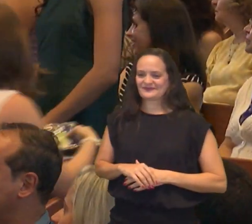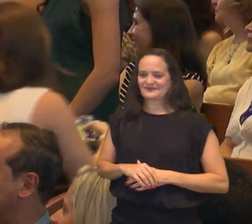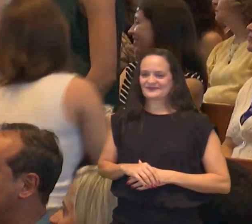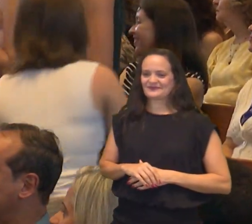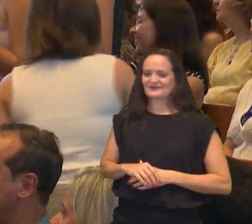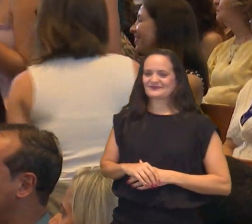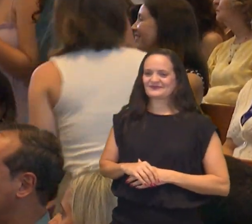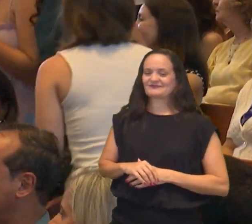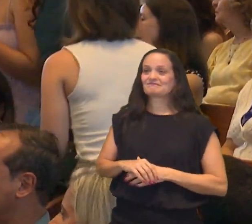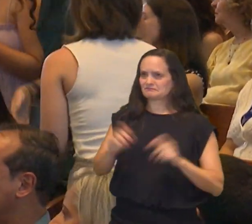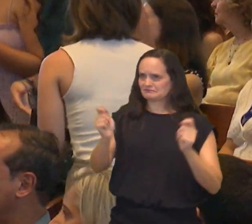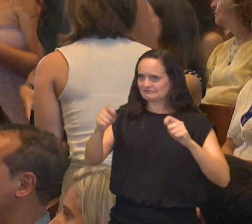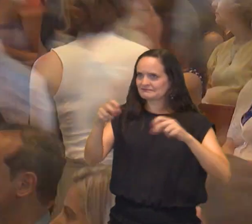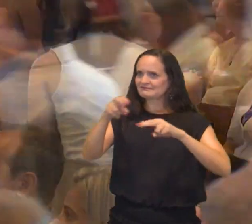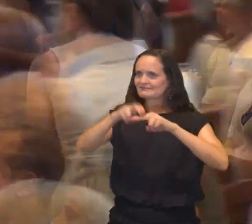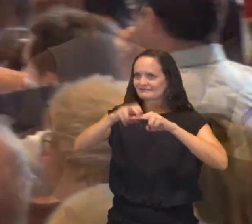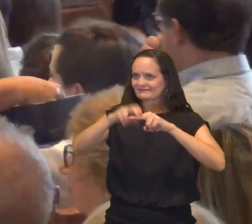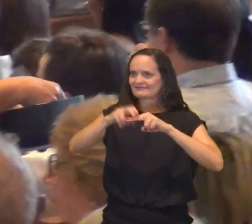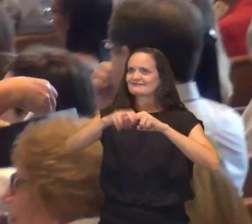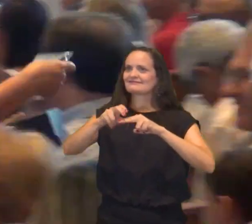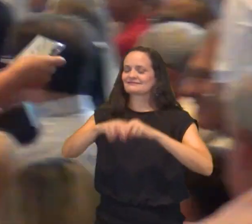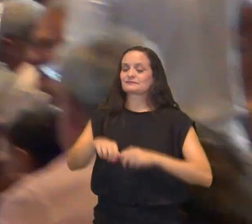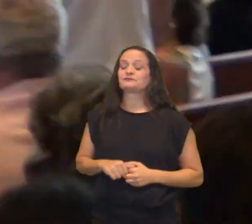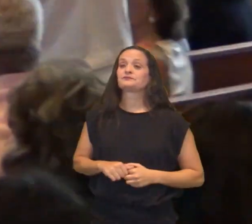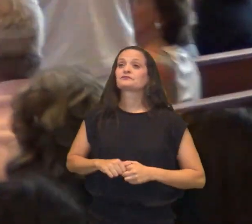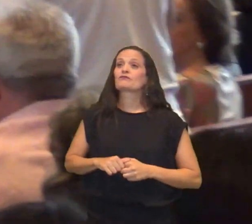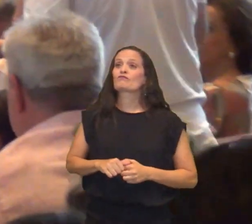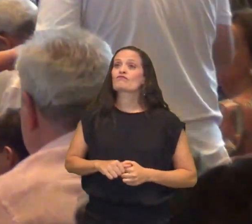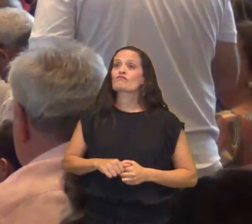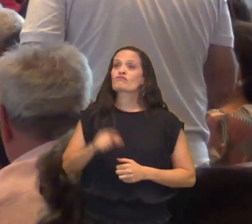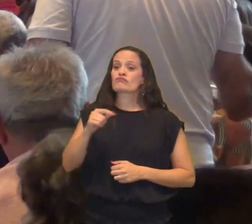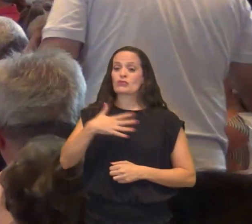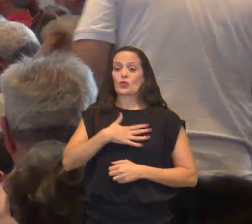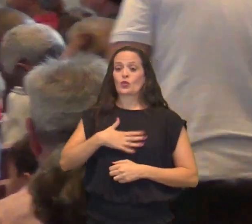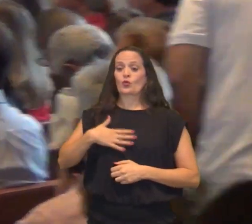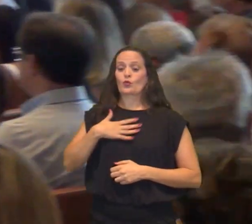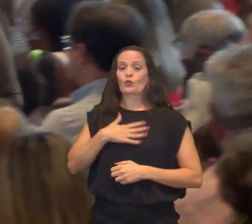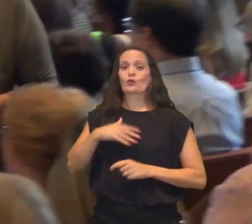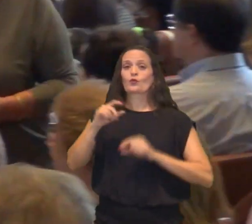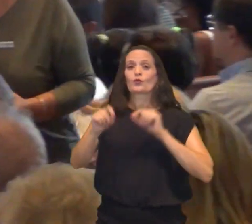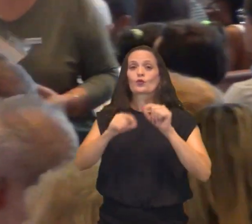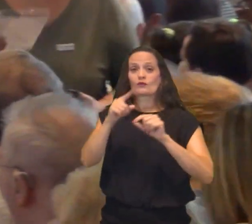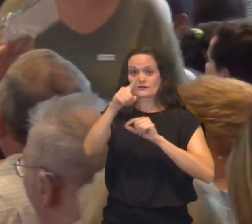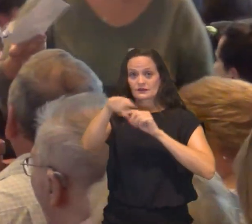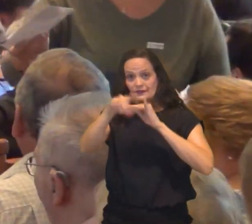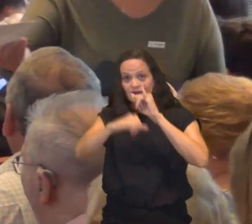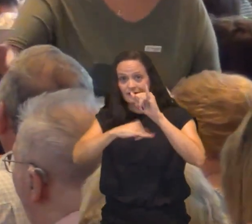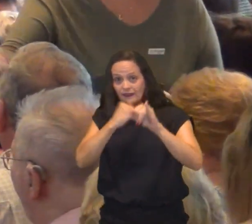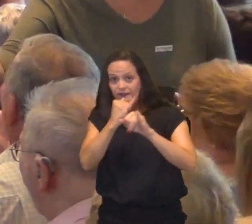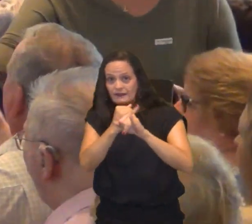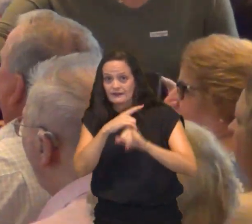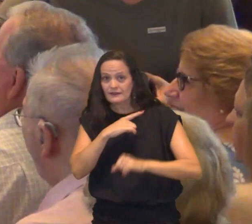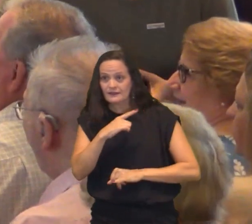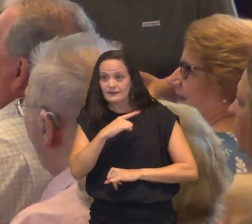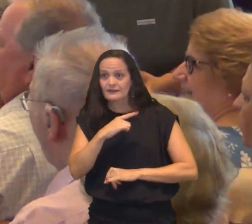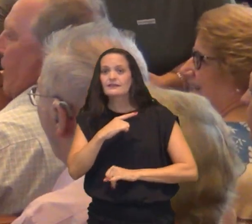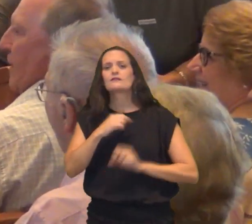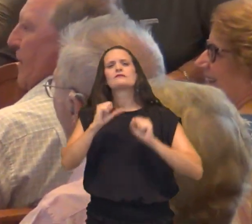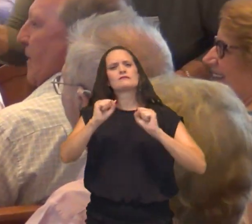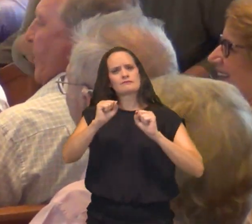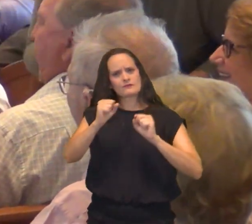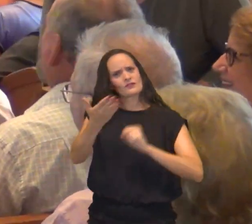Amém. Podem se assentar. E eu gostaria também de reforçar, você que cultua conosco pela internet, irmão, aguardamos a